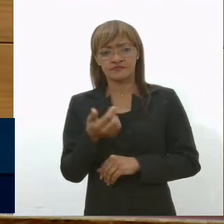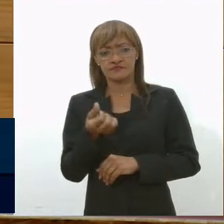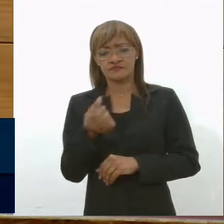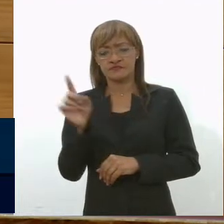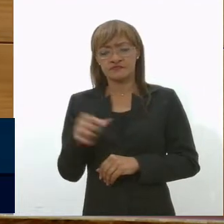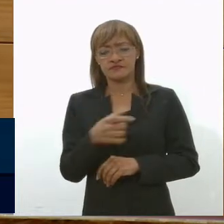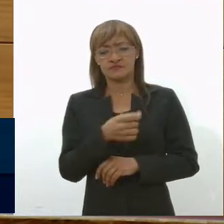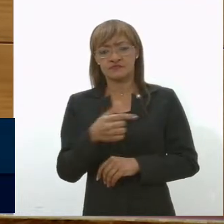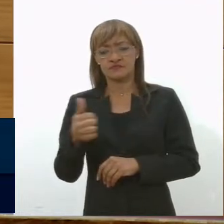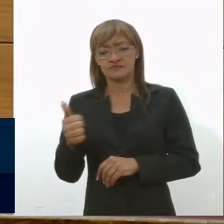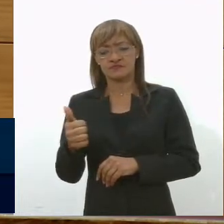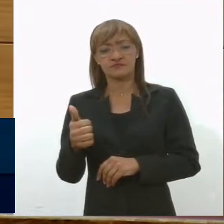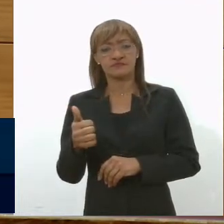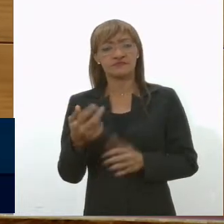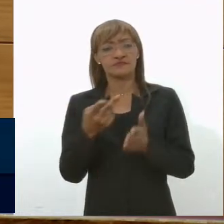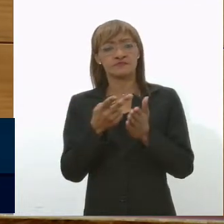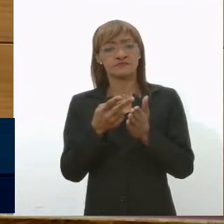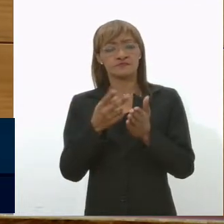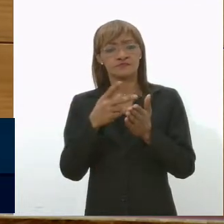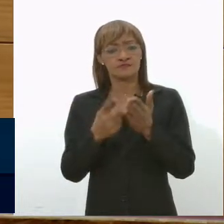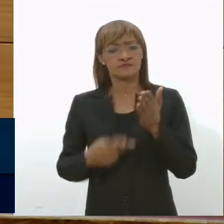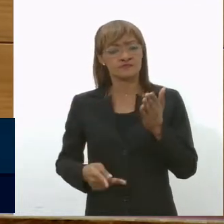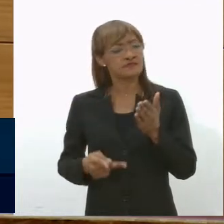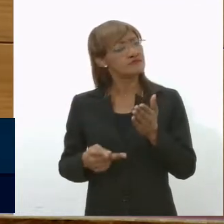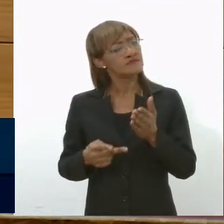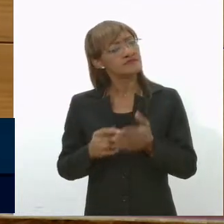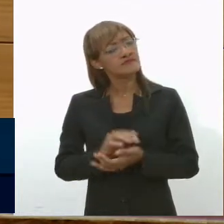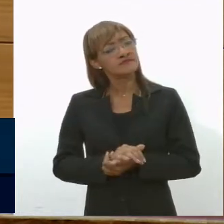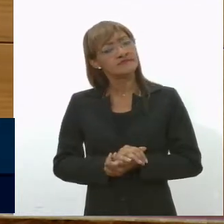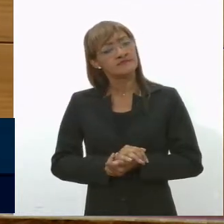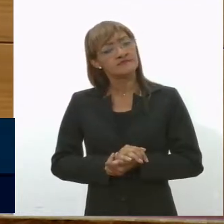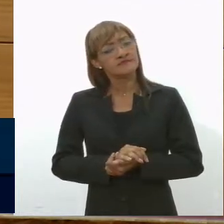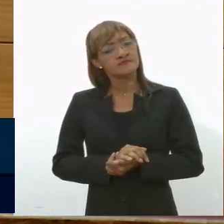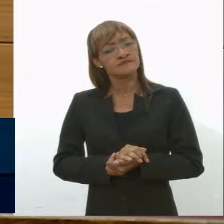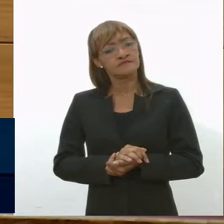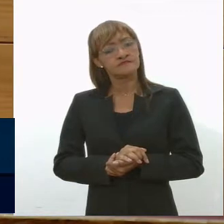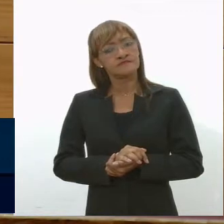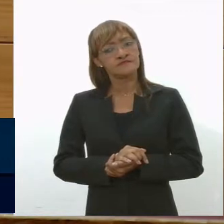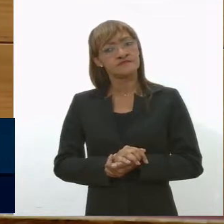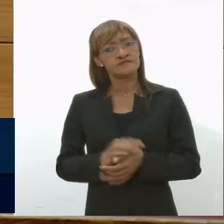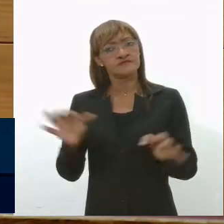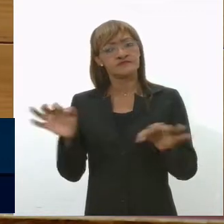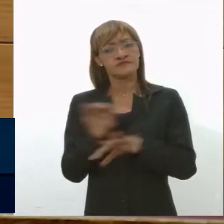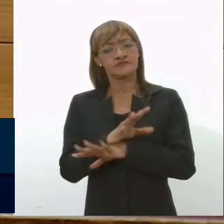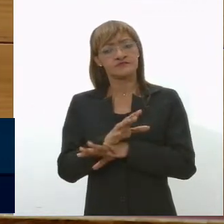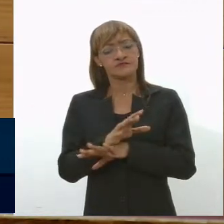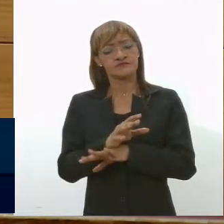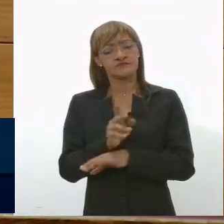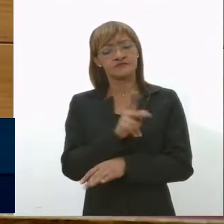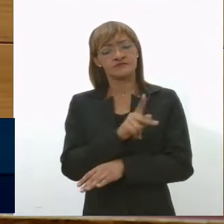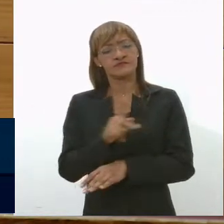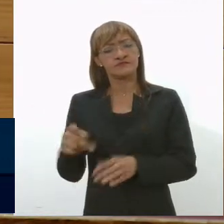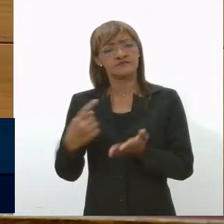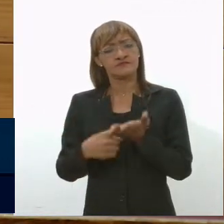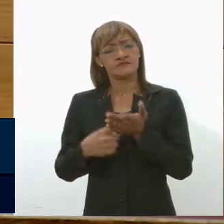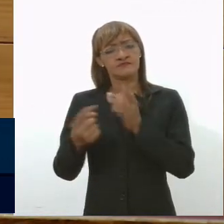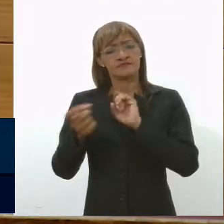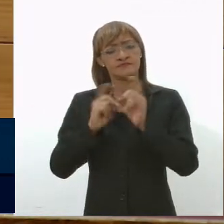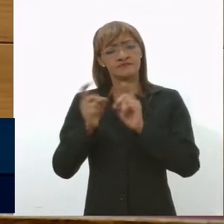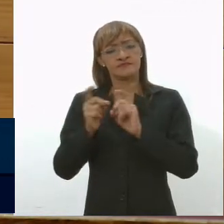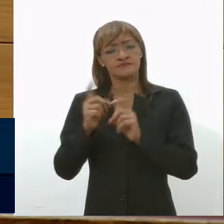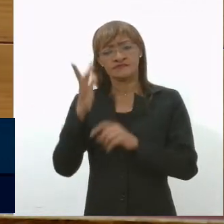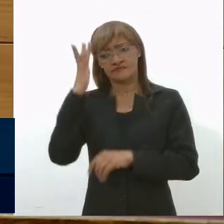326/2021. E o projeto de resolução de número 51/2021. Nada mais a tratar. O senhor presidente convocou uma sessão ordinária para amanhã no